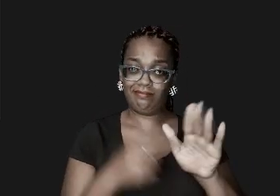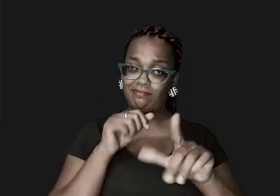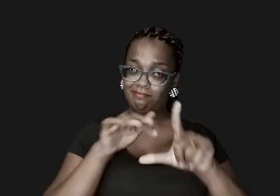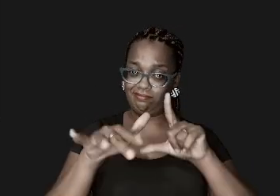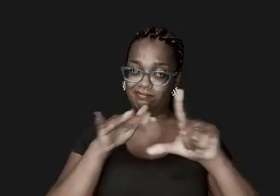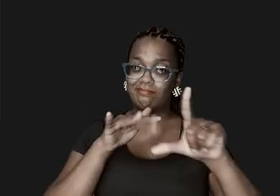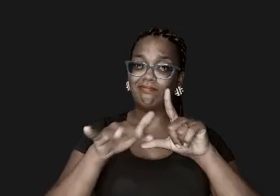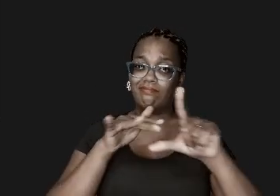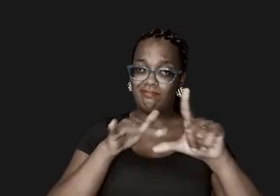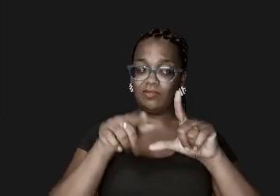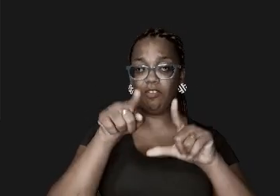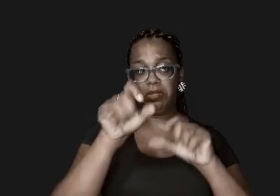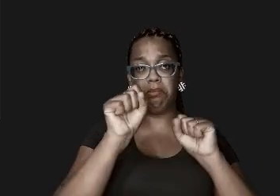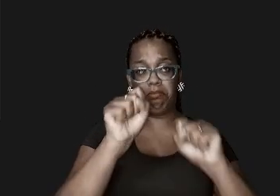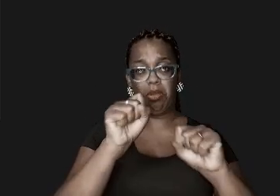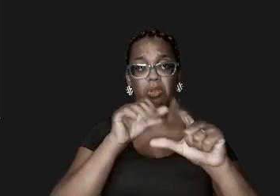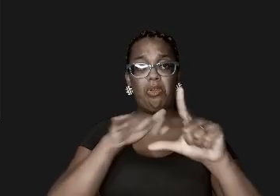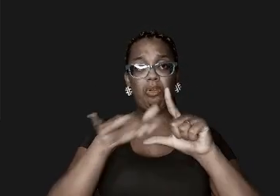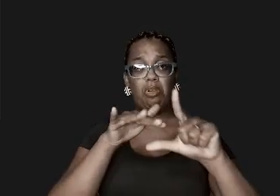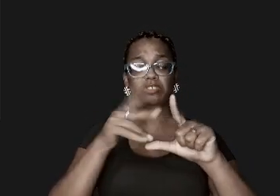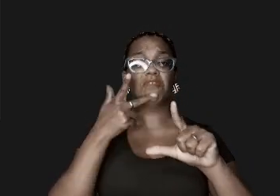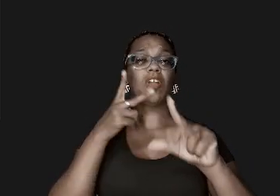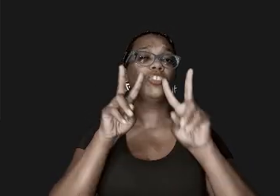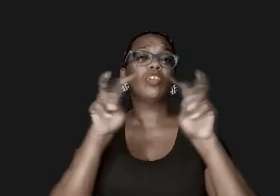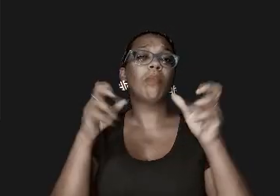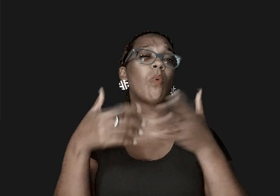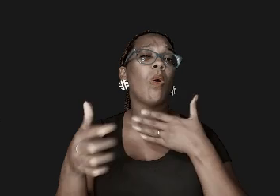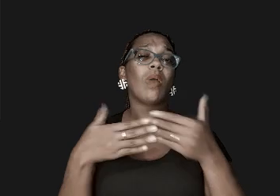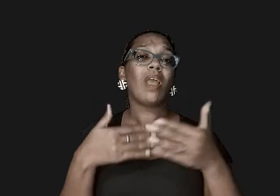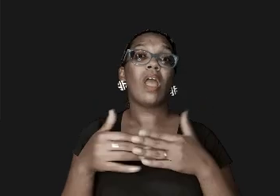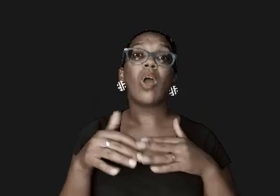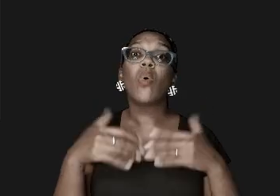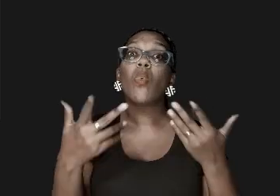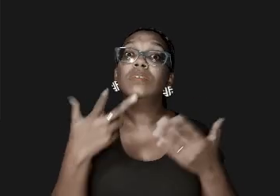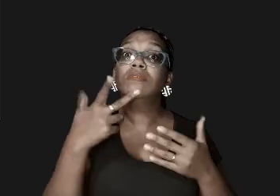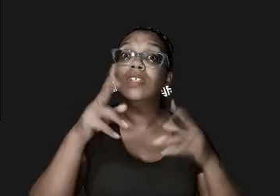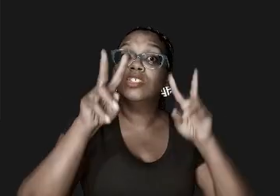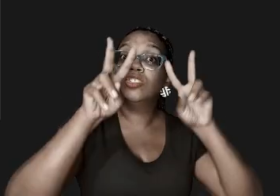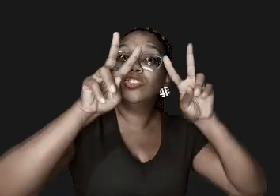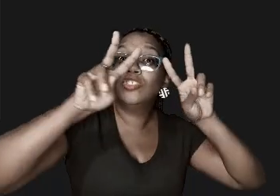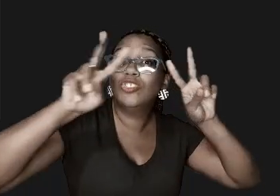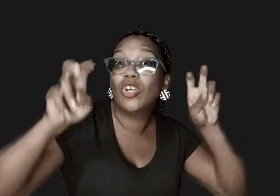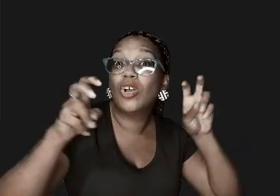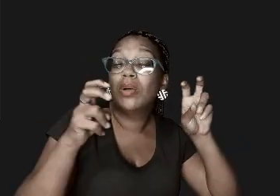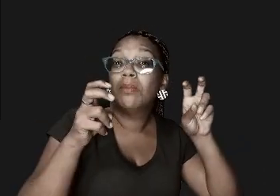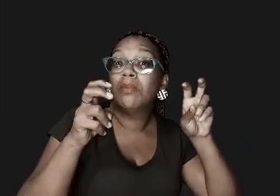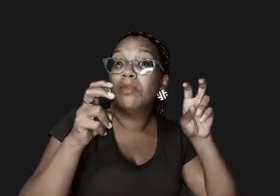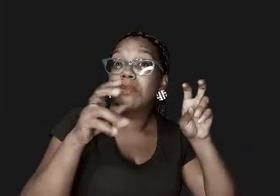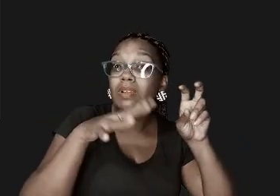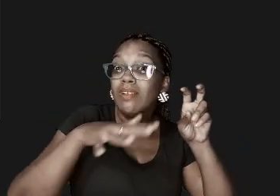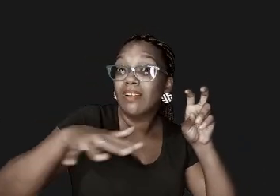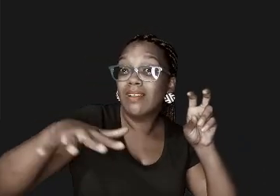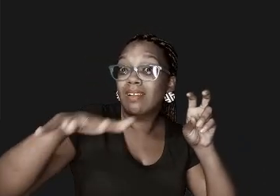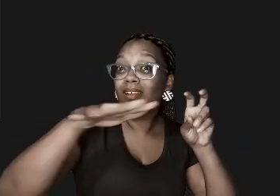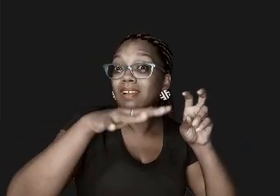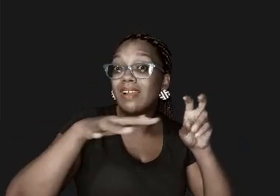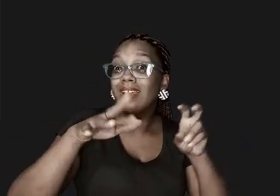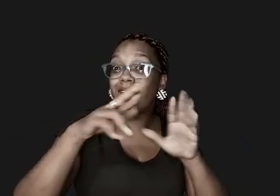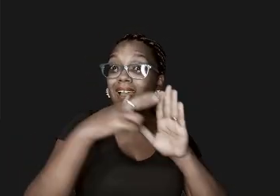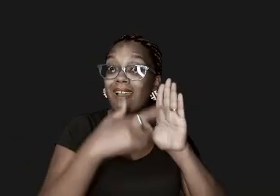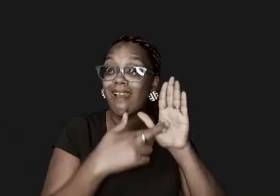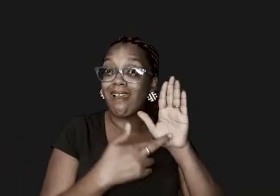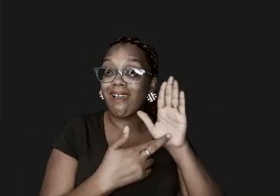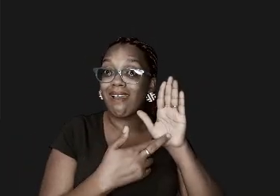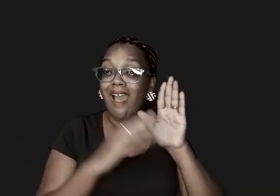a cotação de um ativo induzindo o terceiro da sua compra então manifestação de influências digitais você pode ser uma influência digital